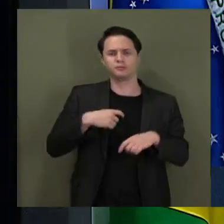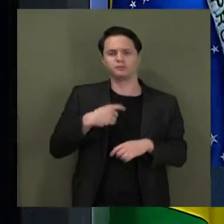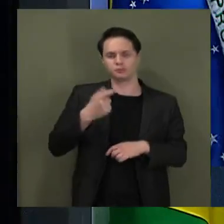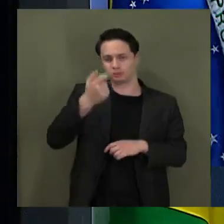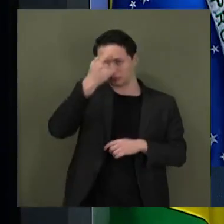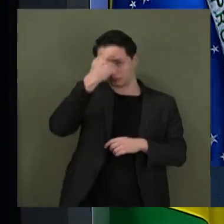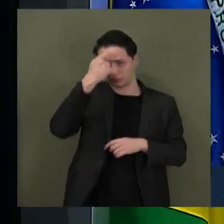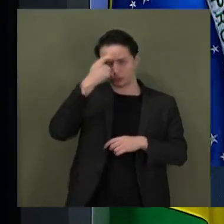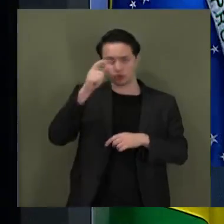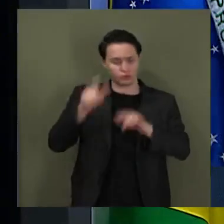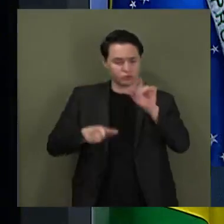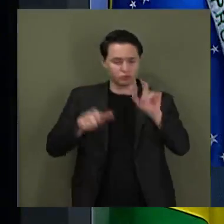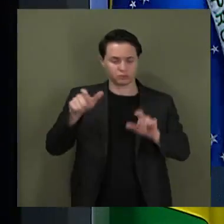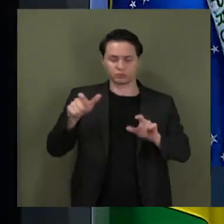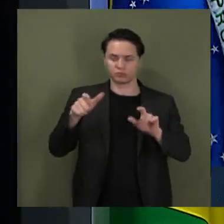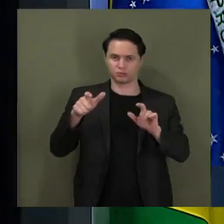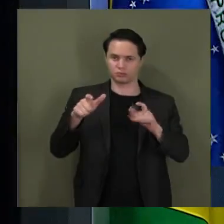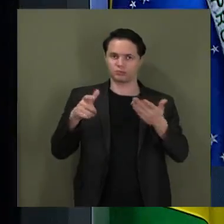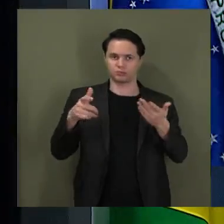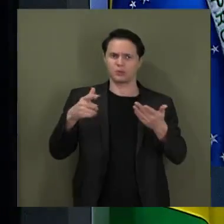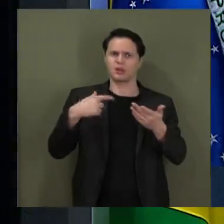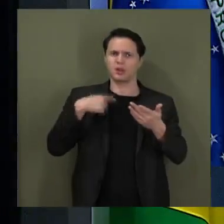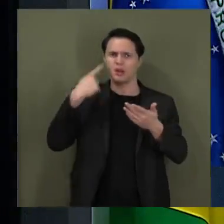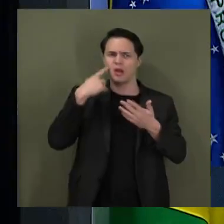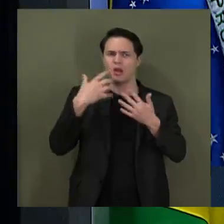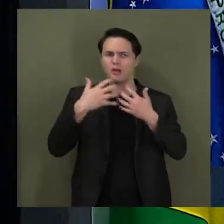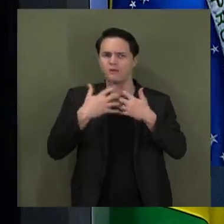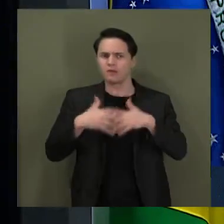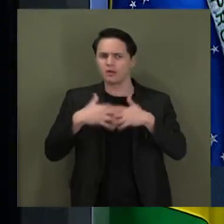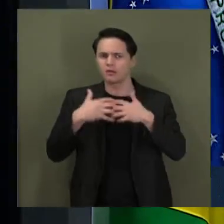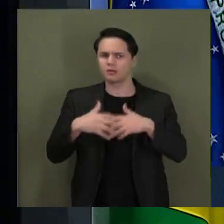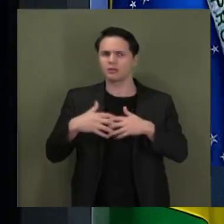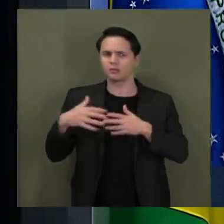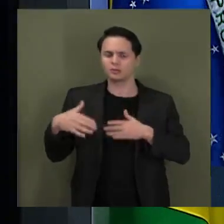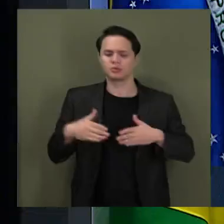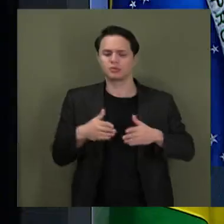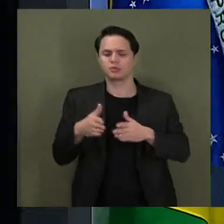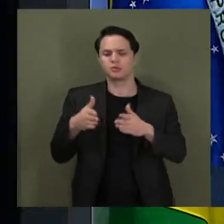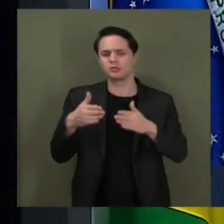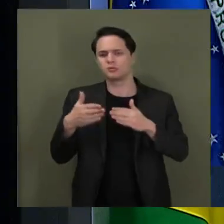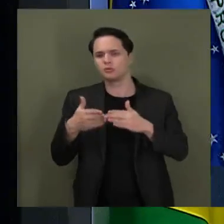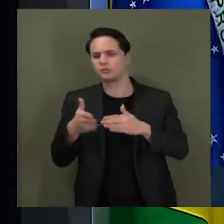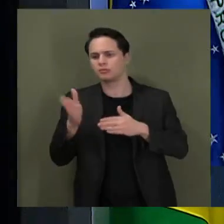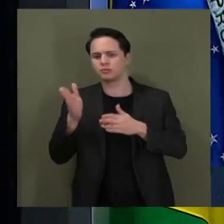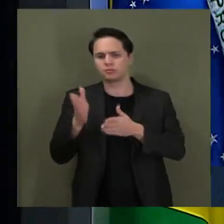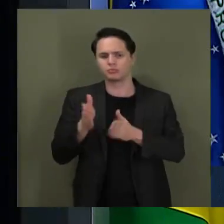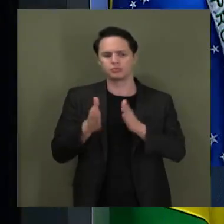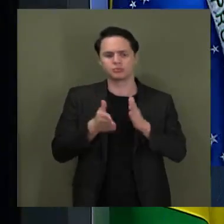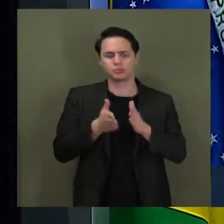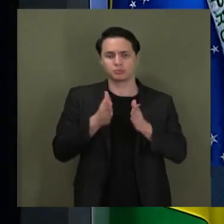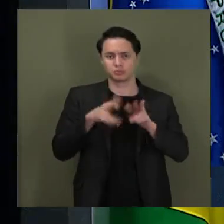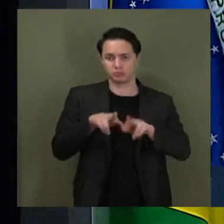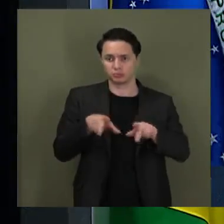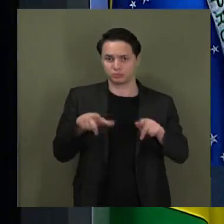todo ser humano, de reflexão, dos caminhos que estão trilhando em suas